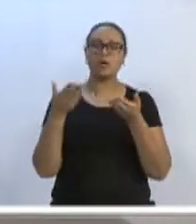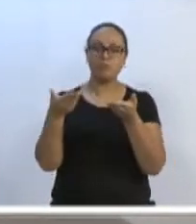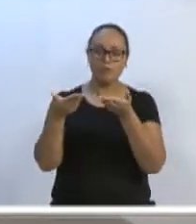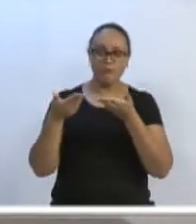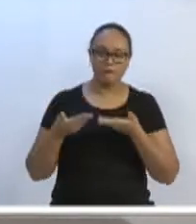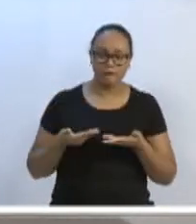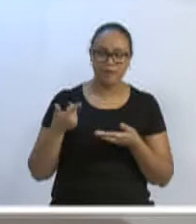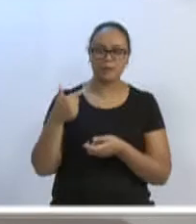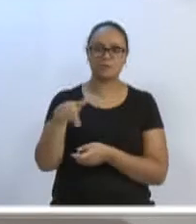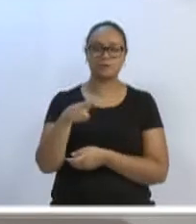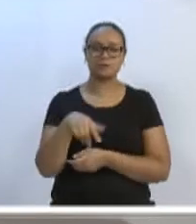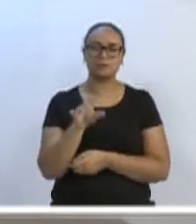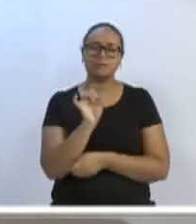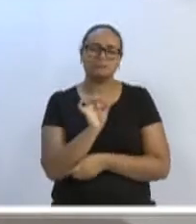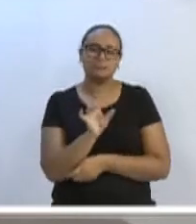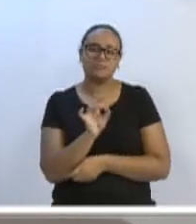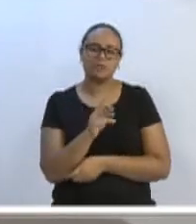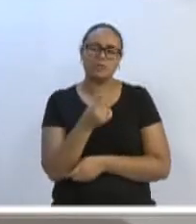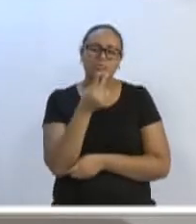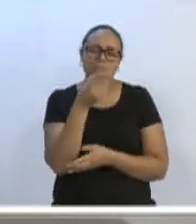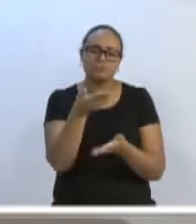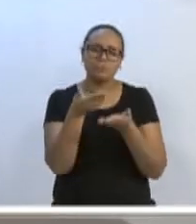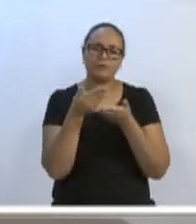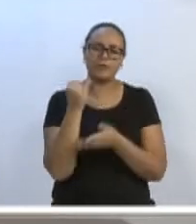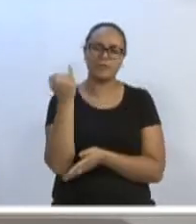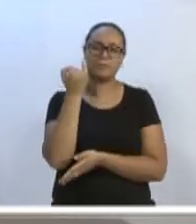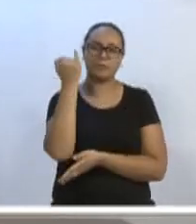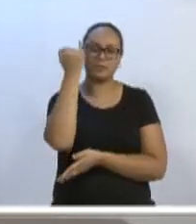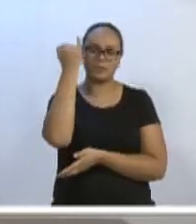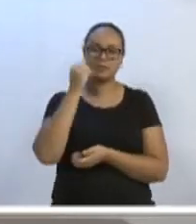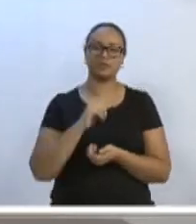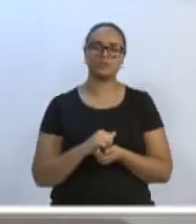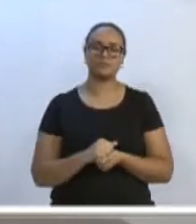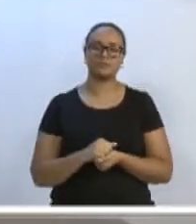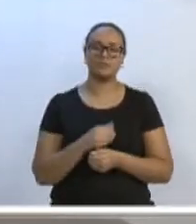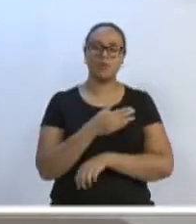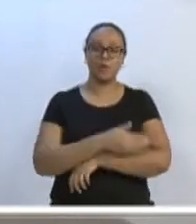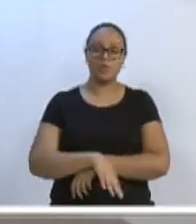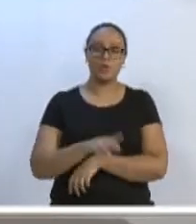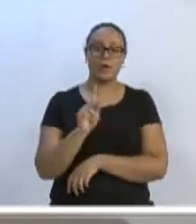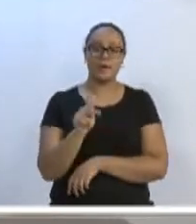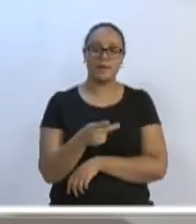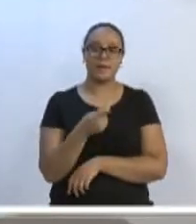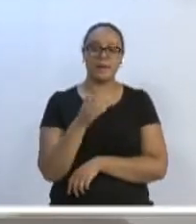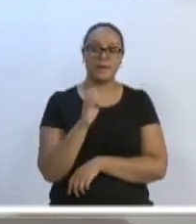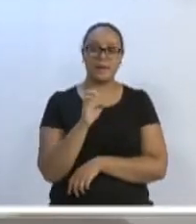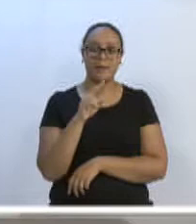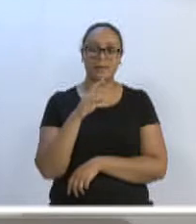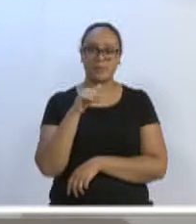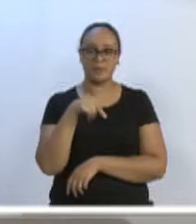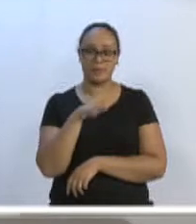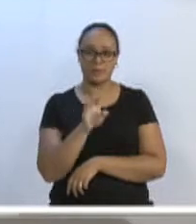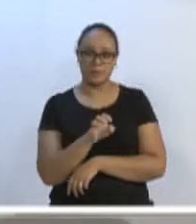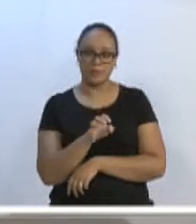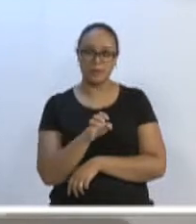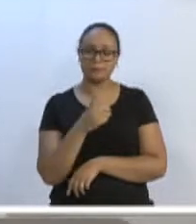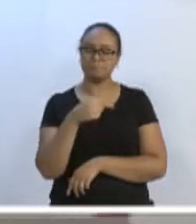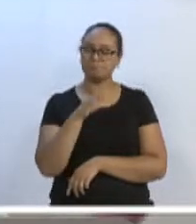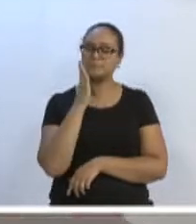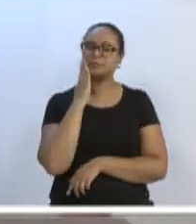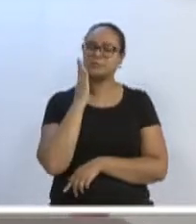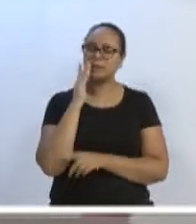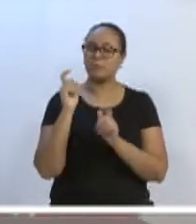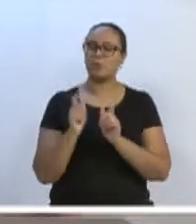apenas dois convites importantes broering pellz vereador ito sabe da importância tem essa via